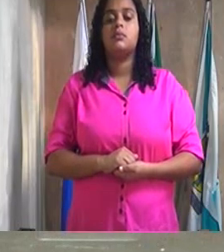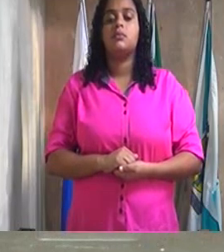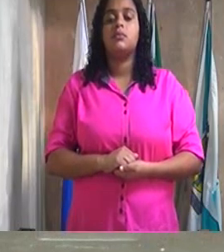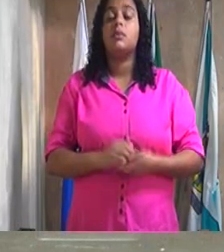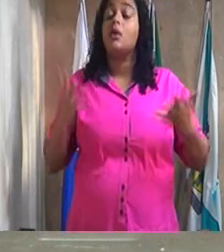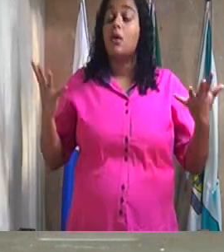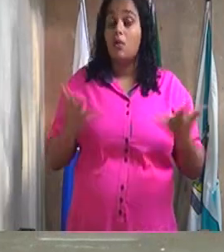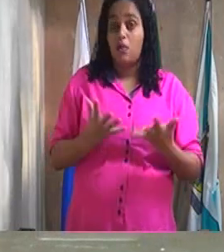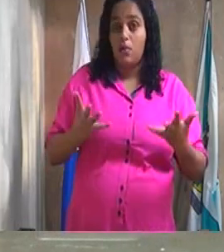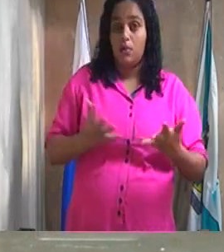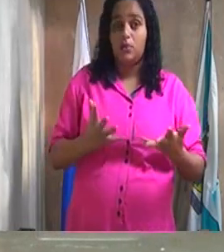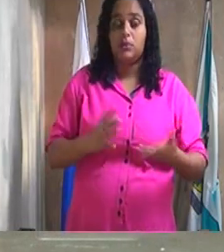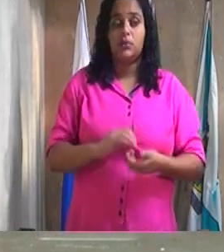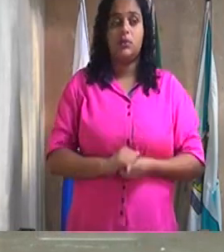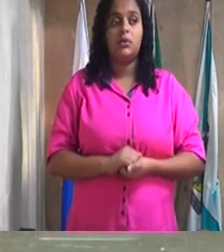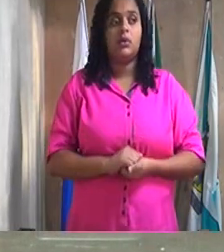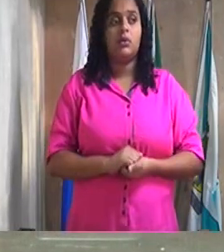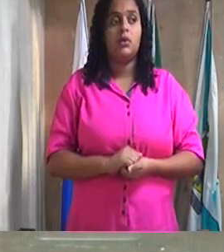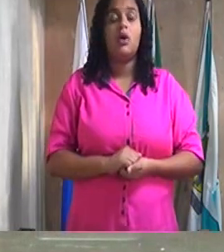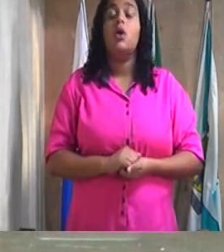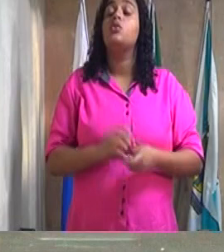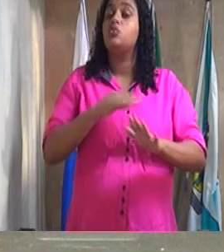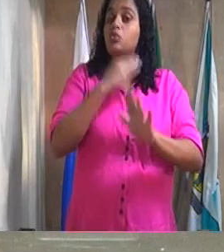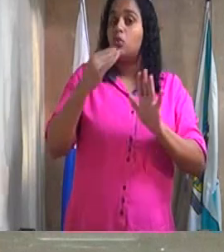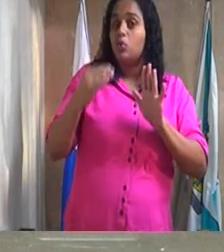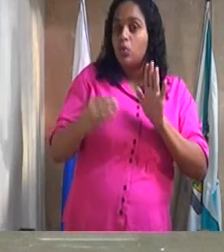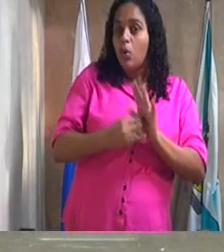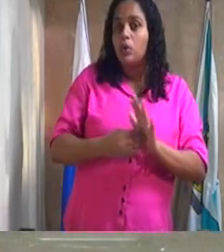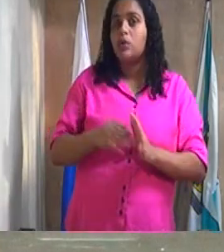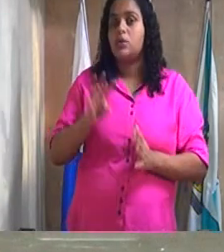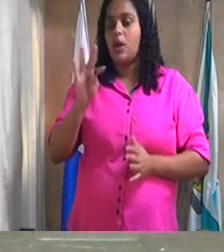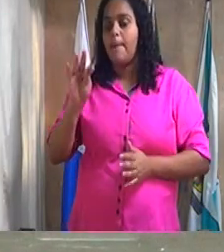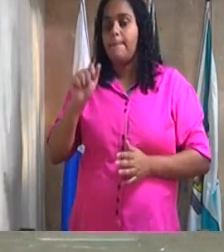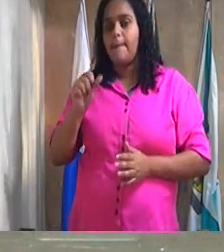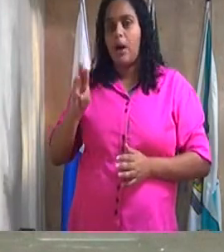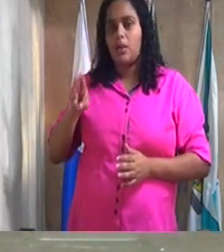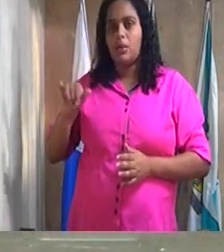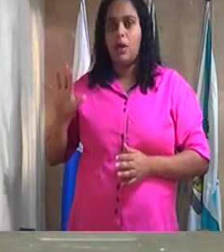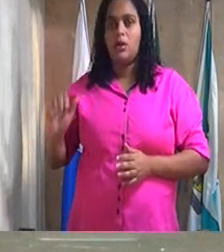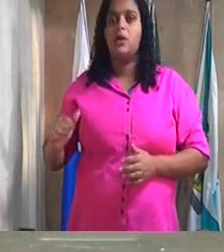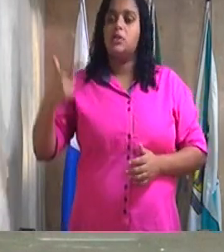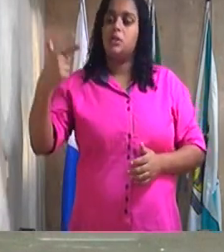Nesse momento, vamos votar todas as matérias em segunda